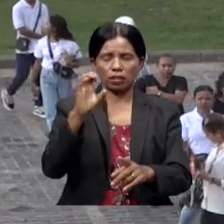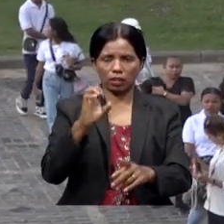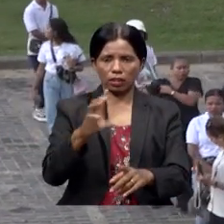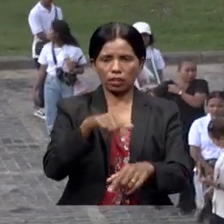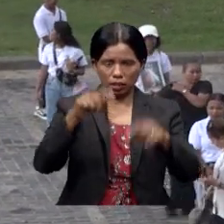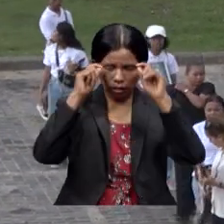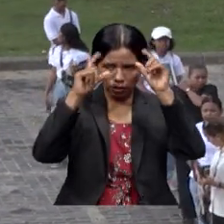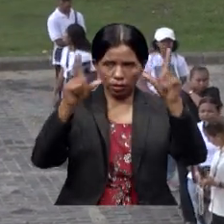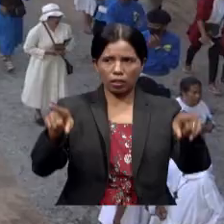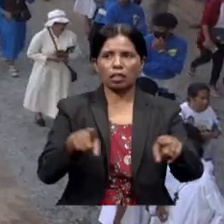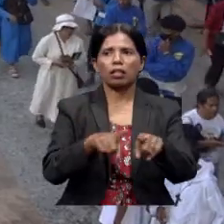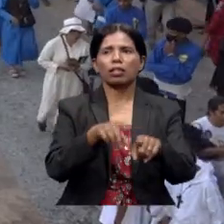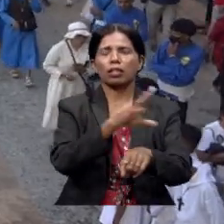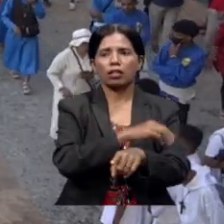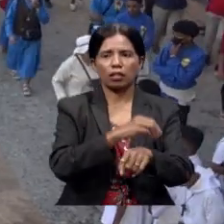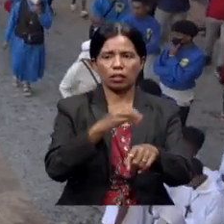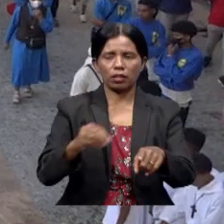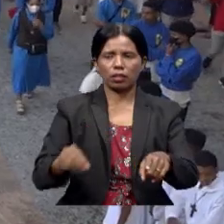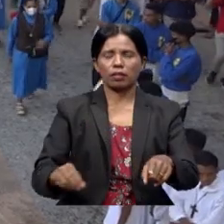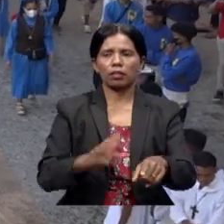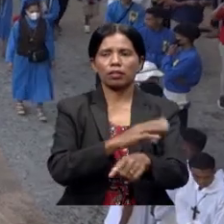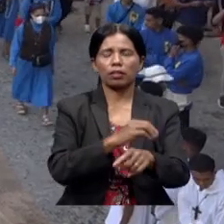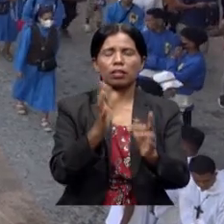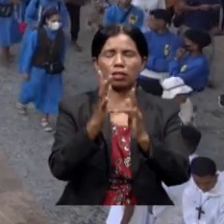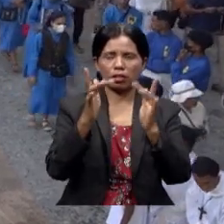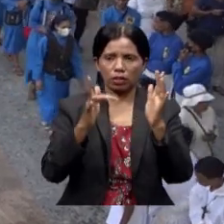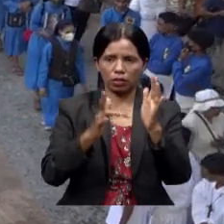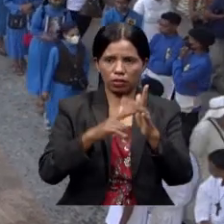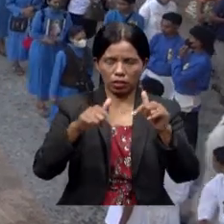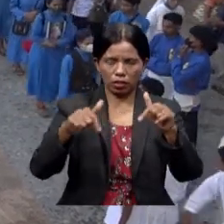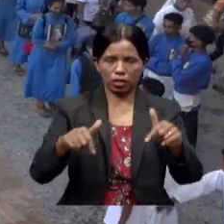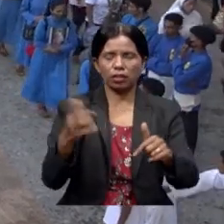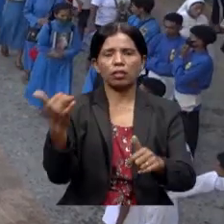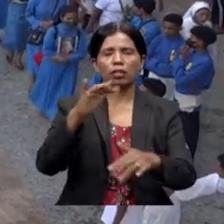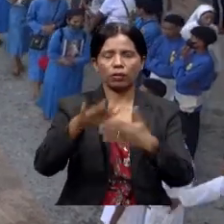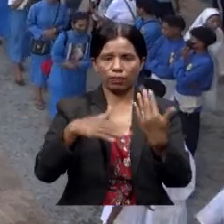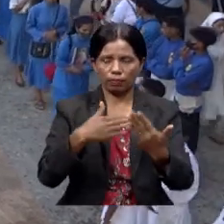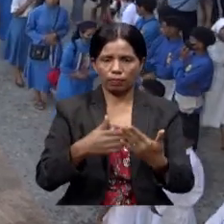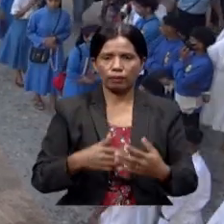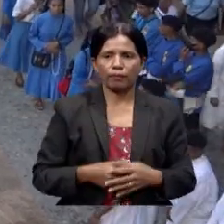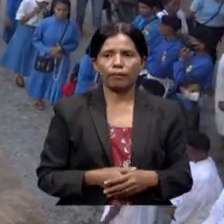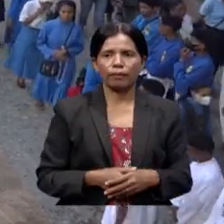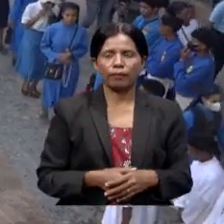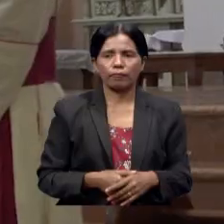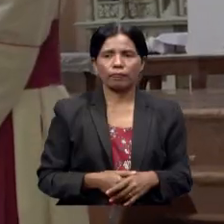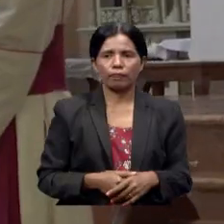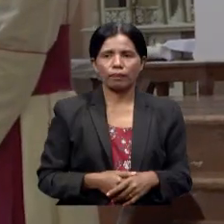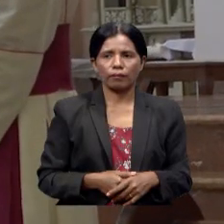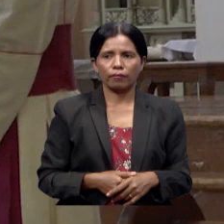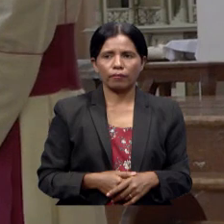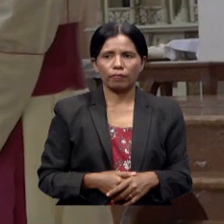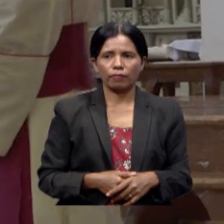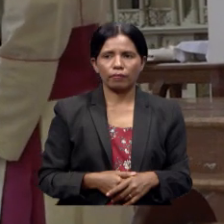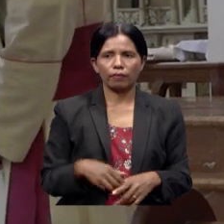a presença nessa honra no bênção ida para o devoto Jesus Divina Misericórdia, Sira. Verdadeiramente é uma honra